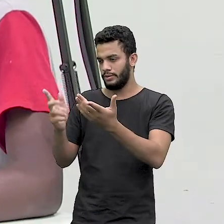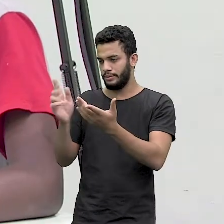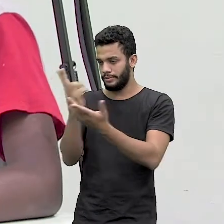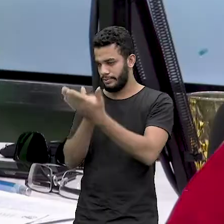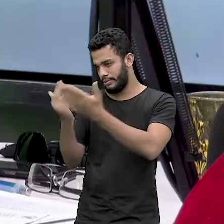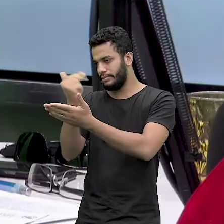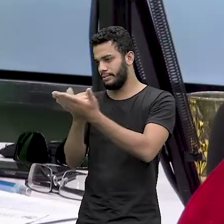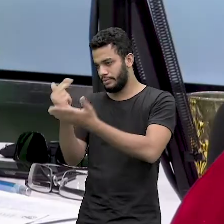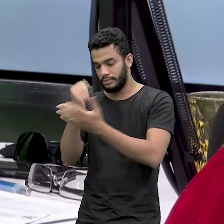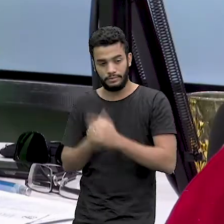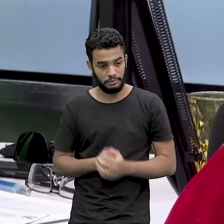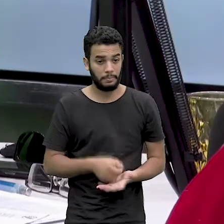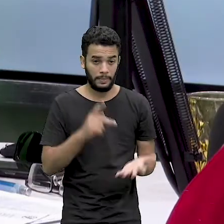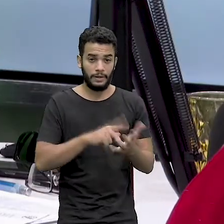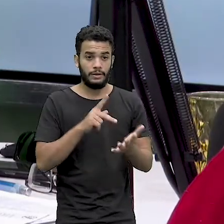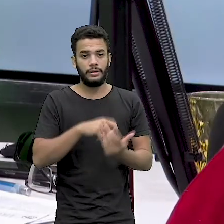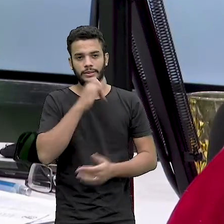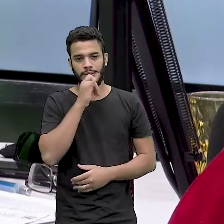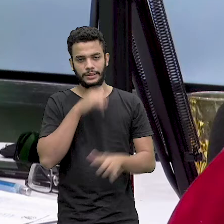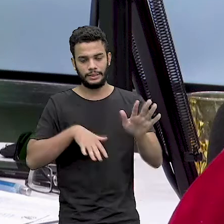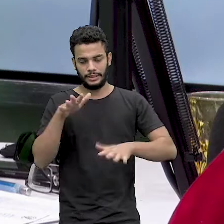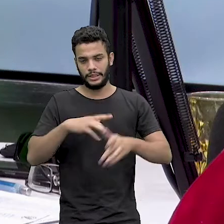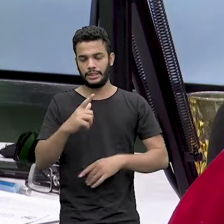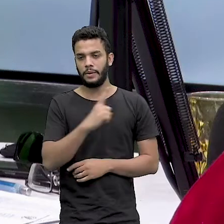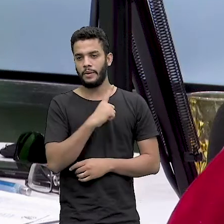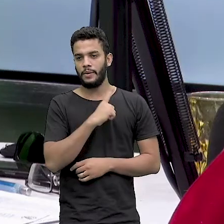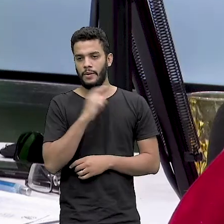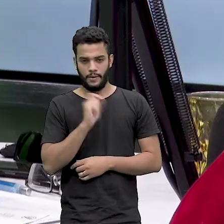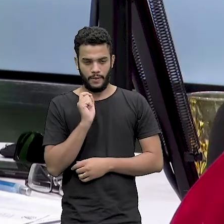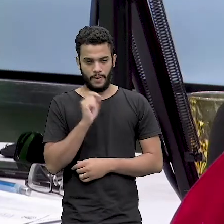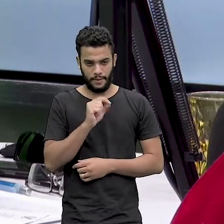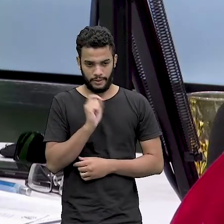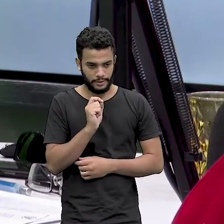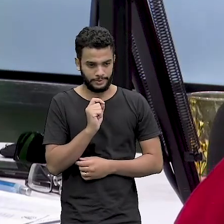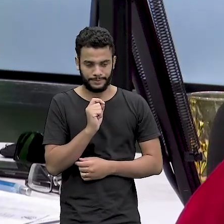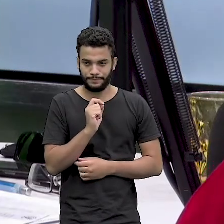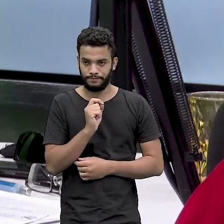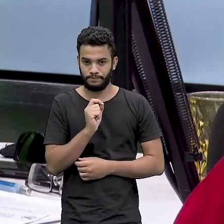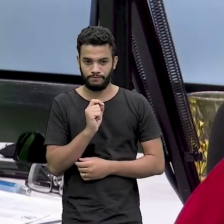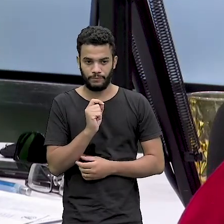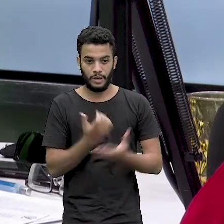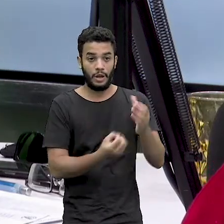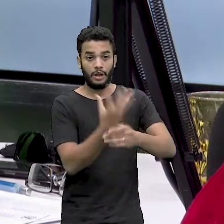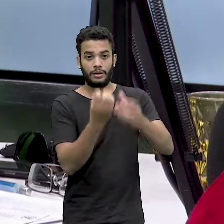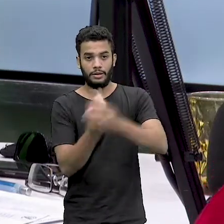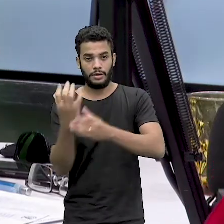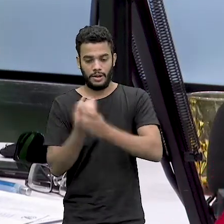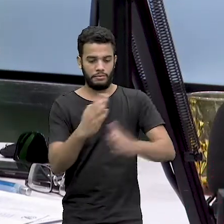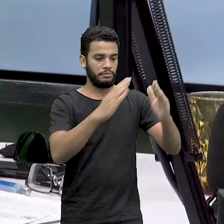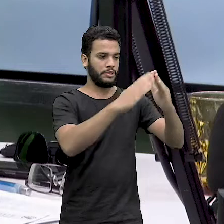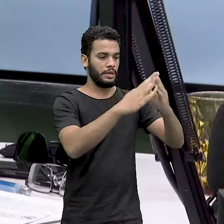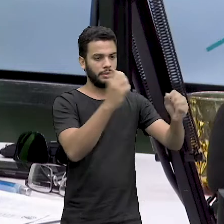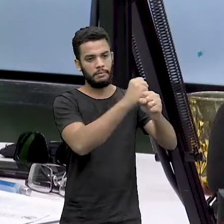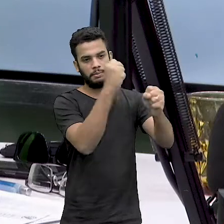jogos lá de construir, de fazer, tem o Minecraft, né? Você constrói um universo ali, você constrói casa e tal, né? De